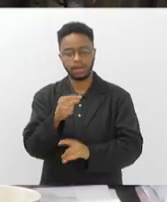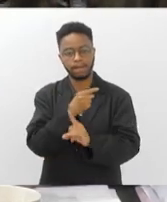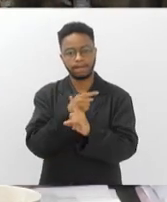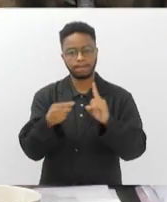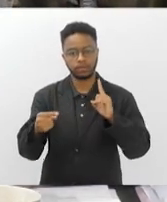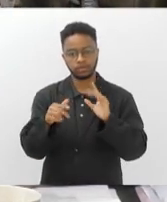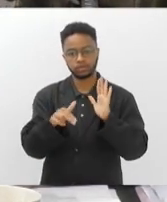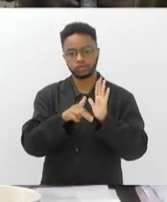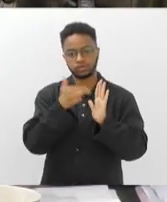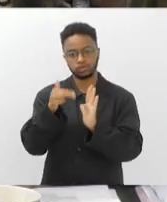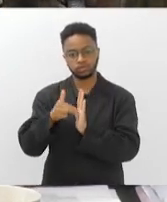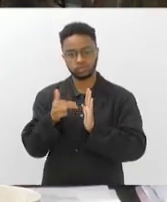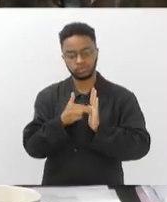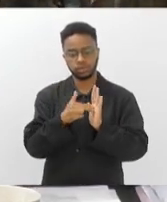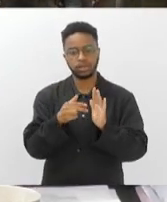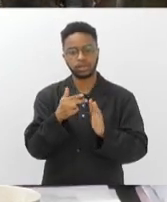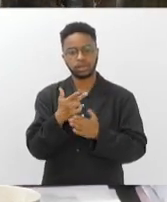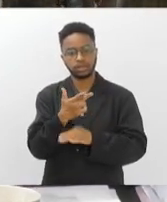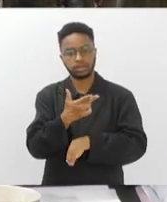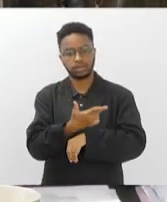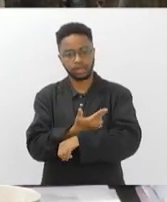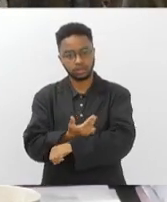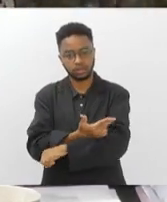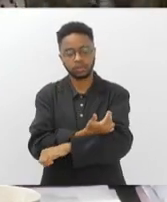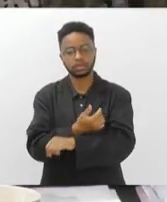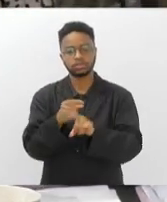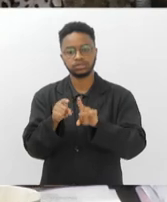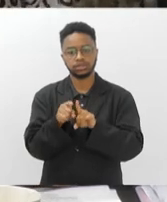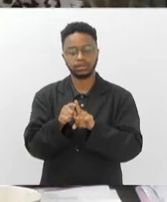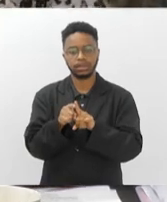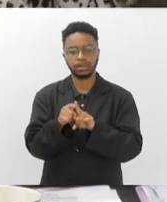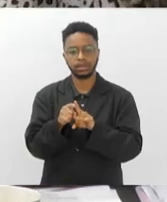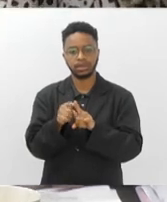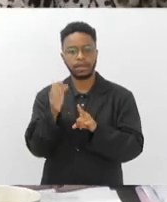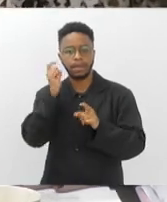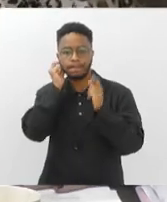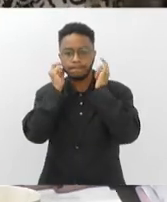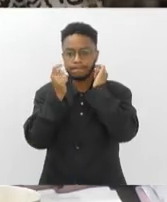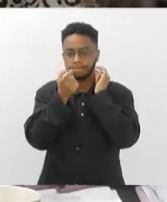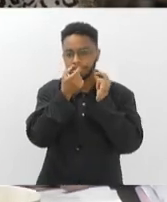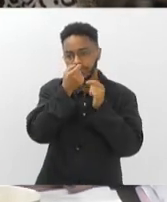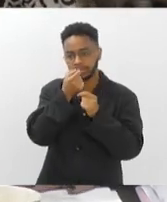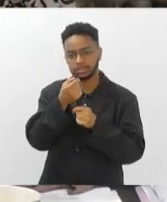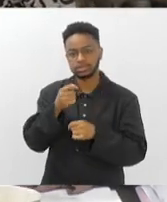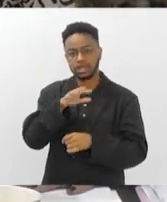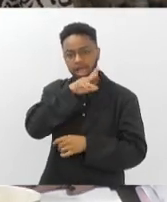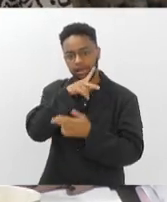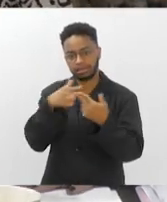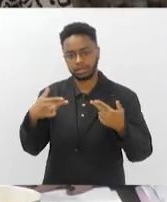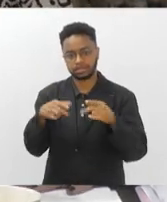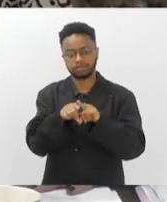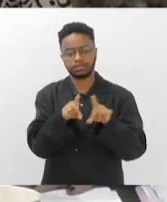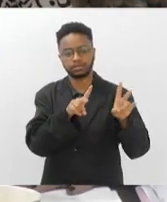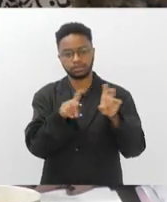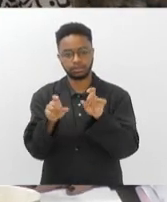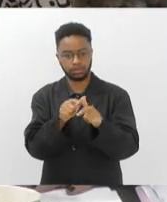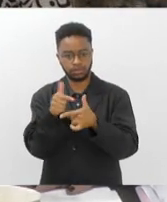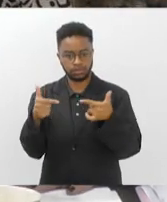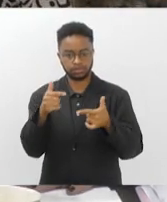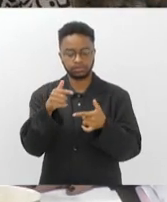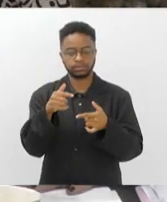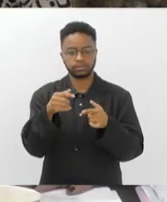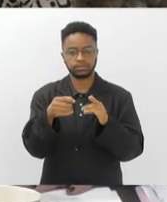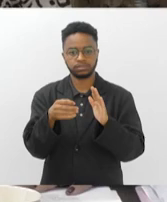proíbe cirurgias estéticas, tatuagens e implantação de piercings em animais e dá outras providências. Parecer é pela